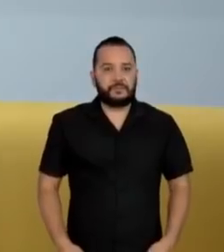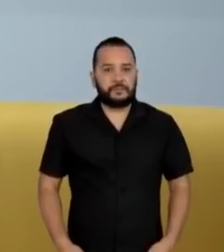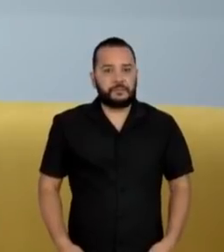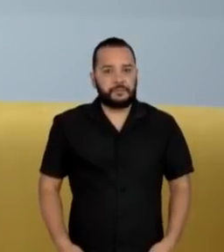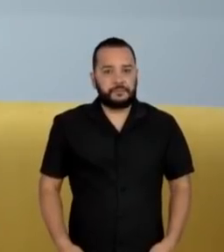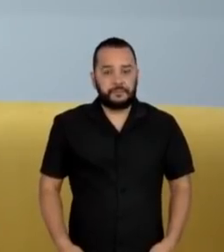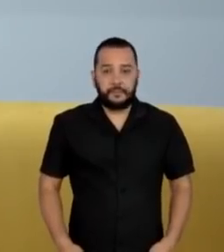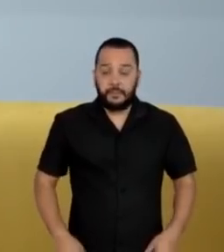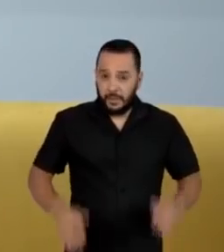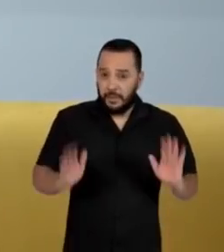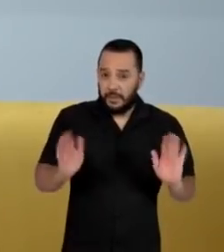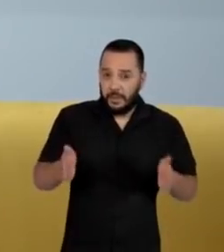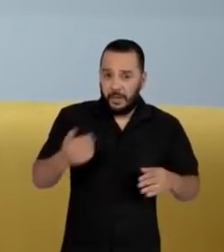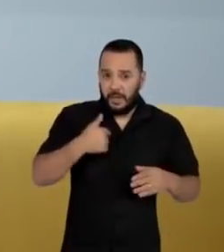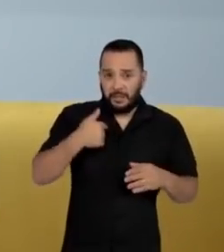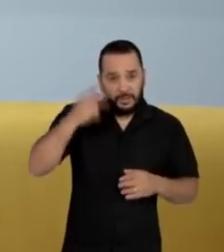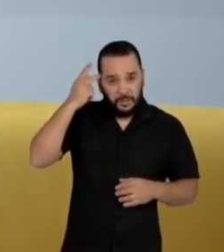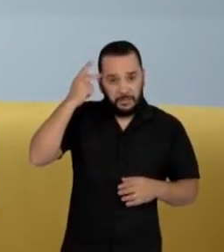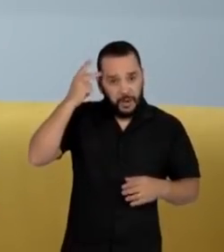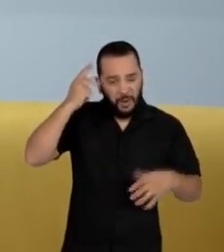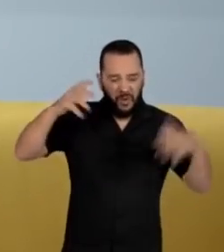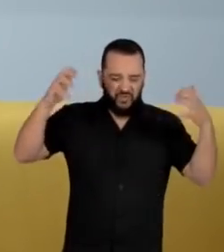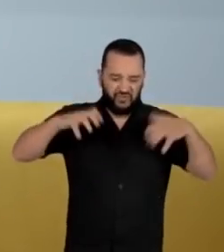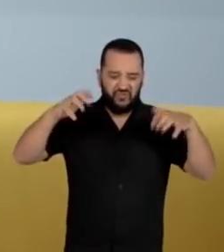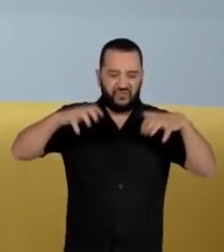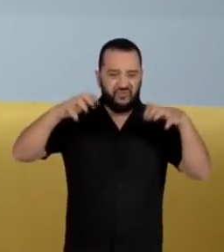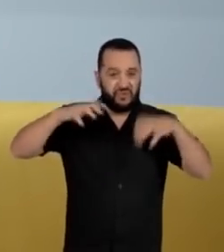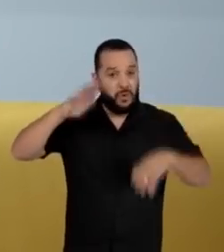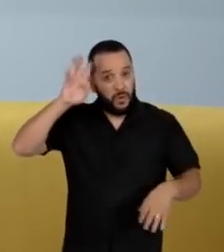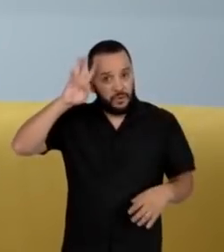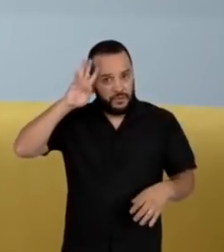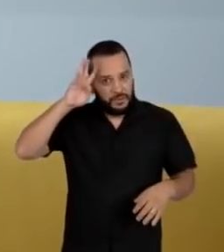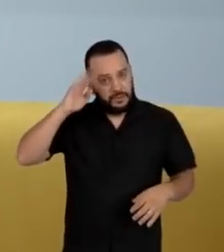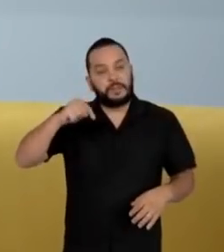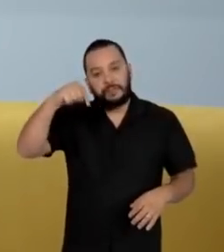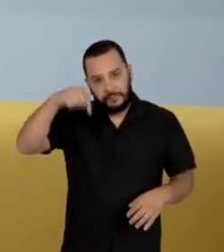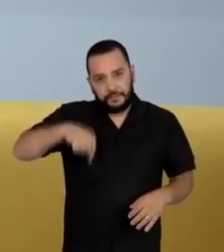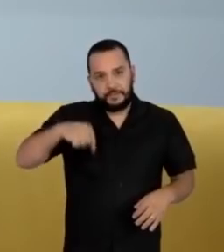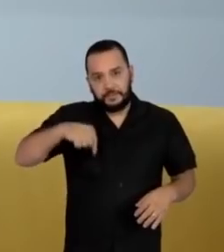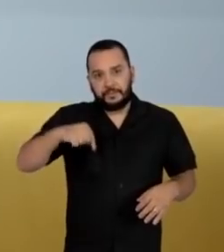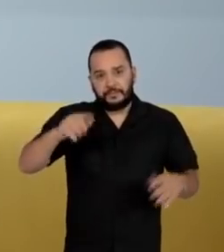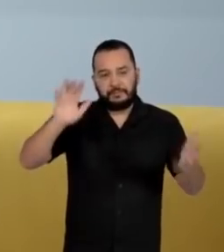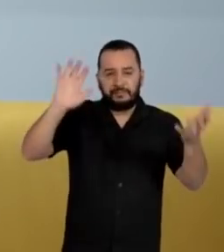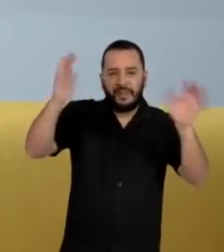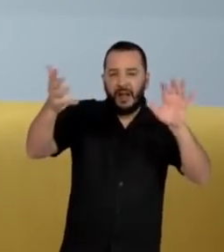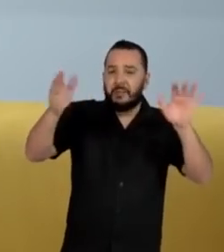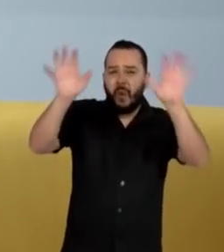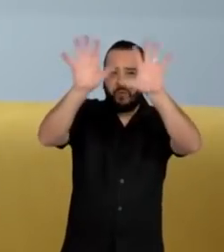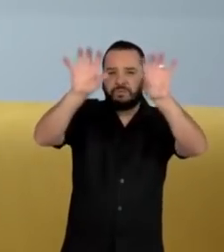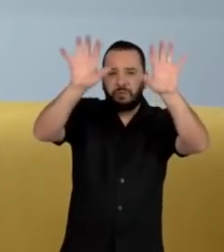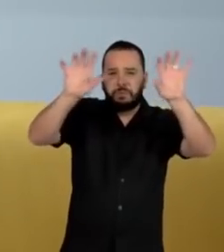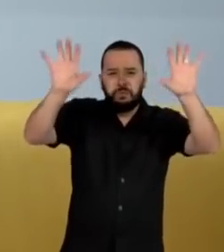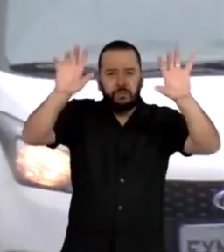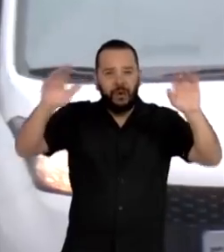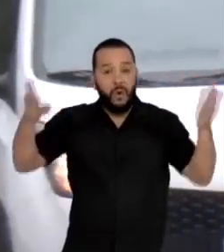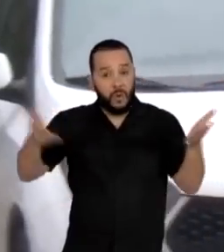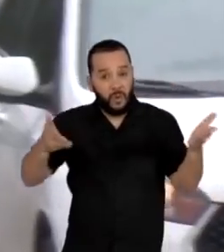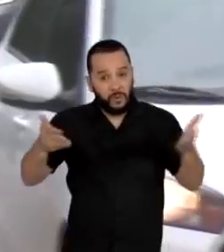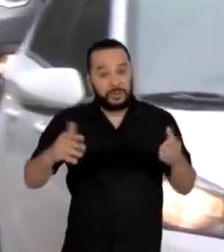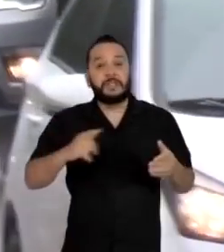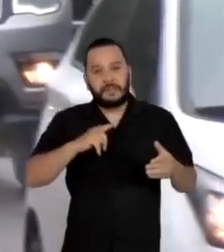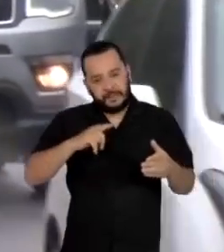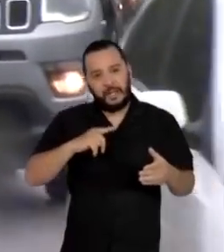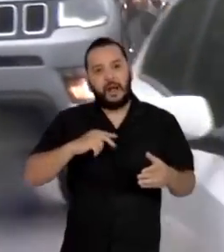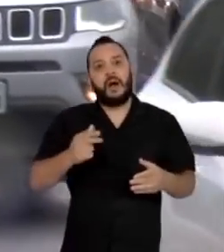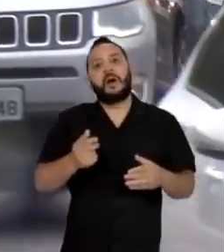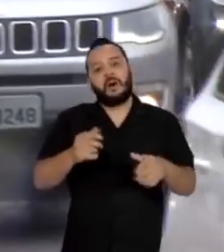após o temporal que atingiu a cidade de São Paulo nessa quarta-feira, o tempo na capital paulista continuou fechado hoje. As principais vias da